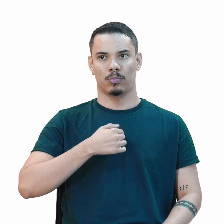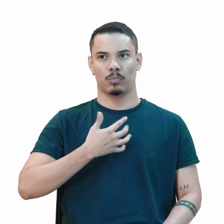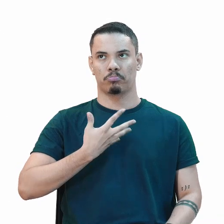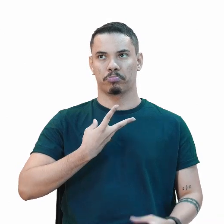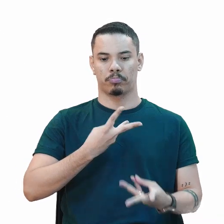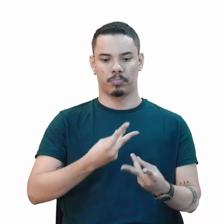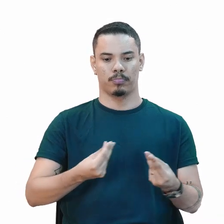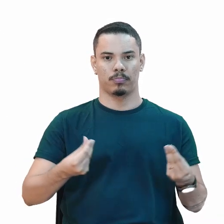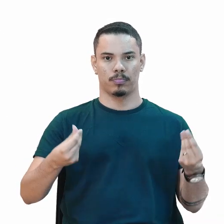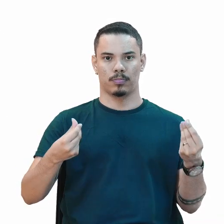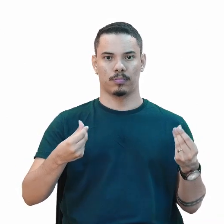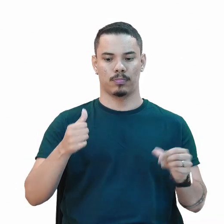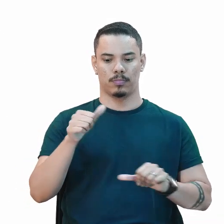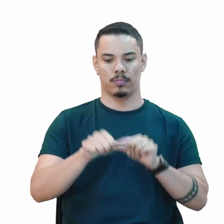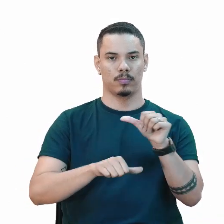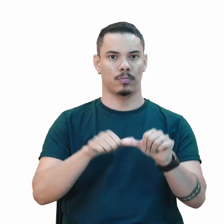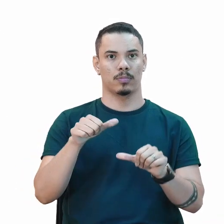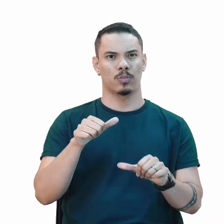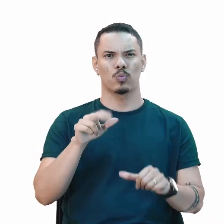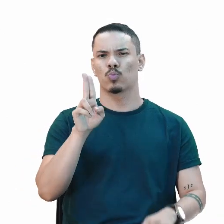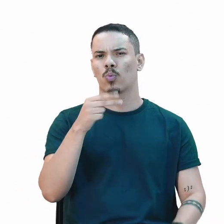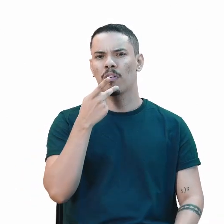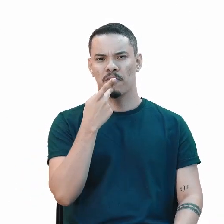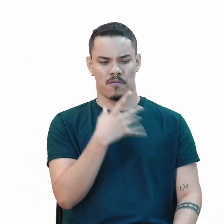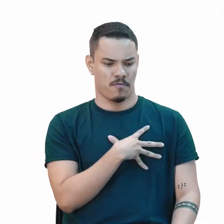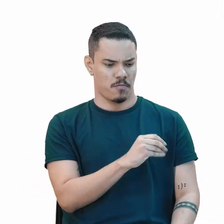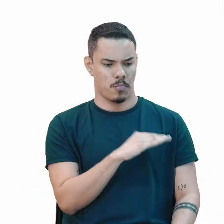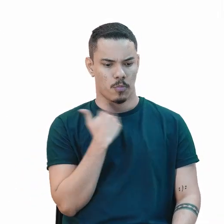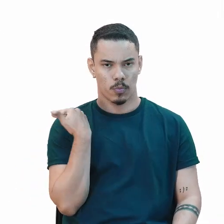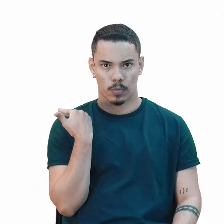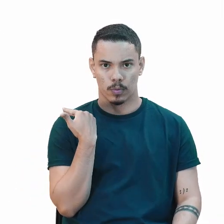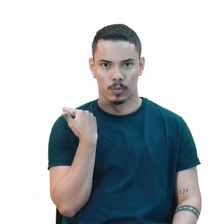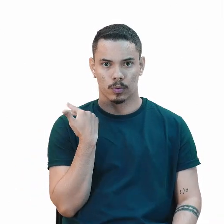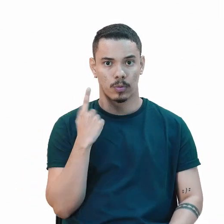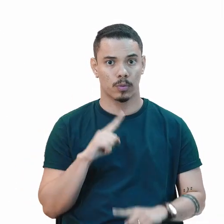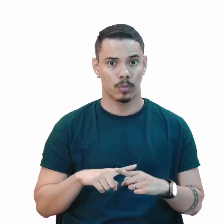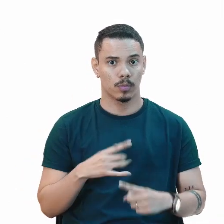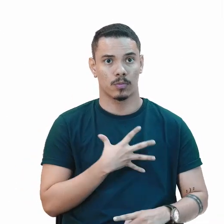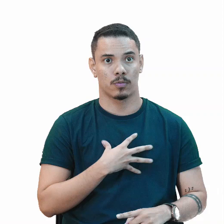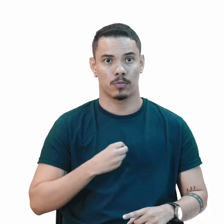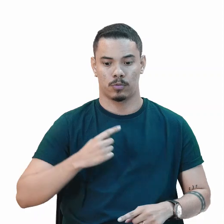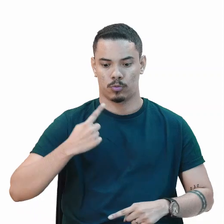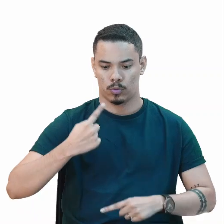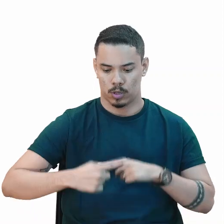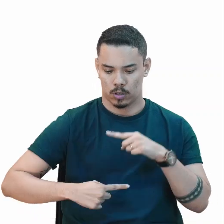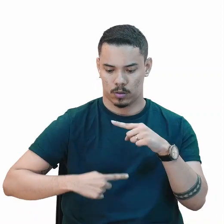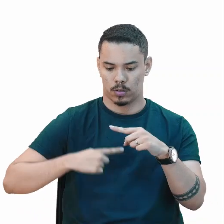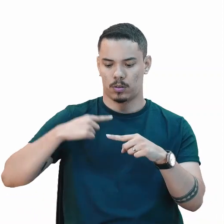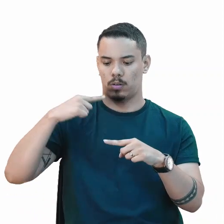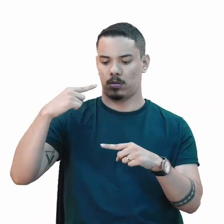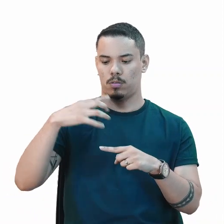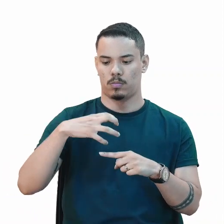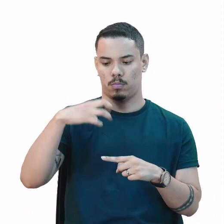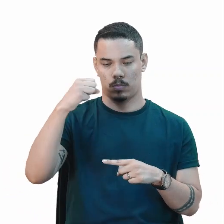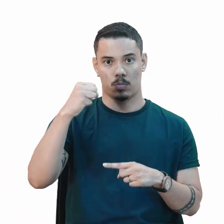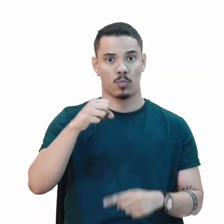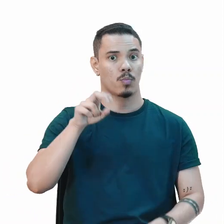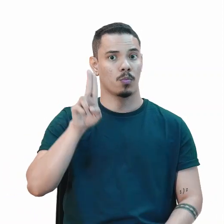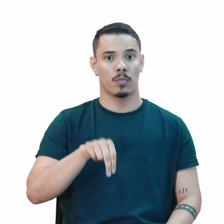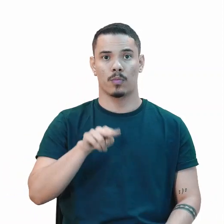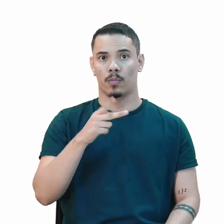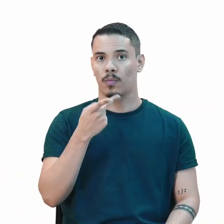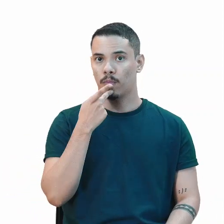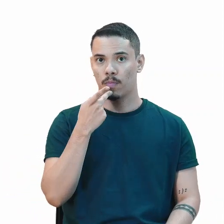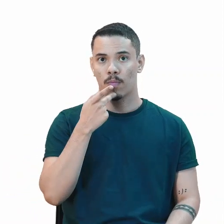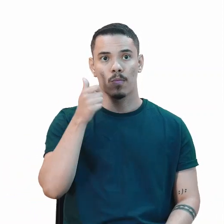Nunca digas, o filho morreu, mas sim, foi restituído. Nunca digas, a